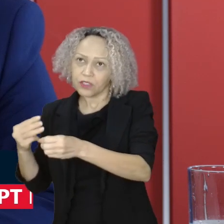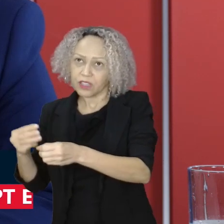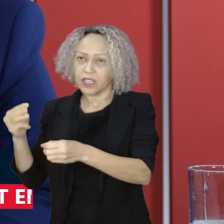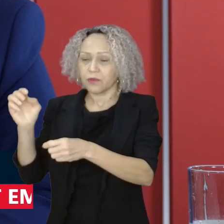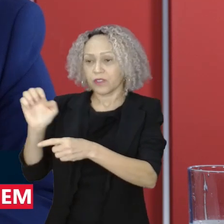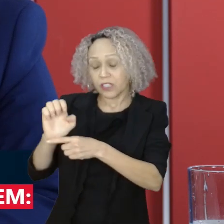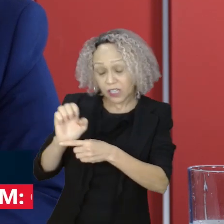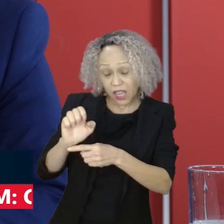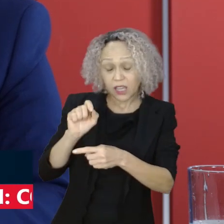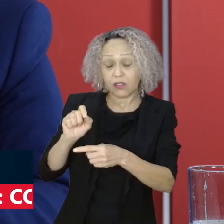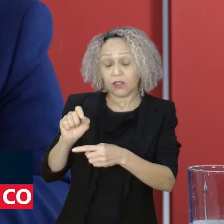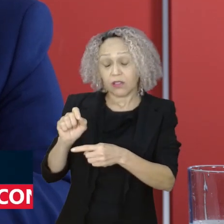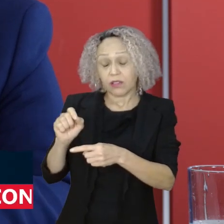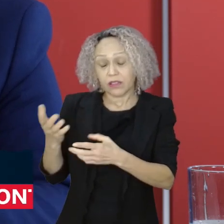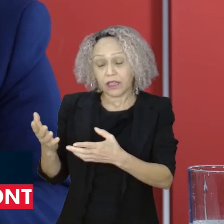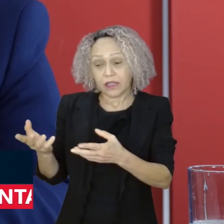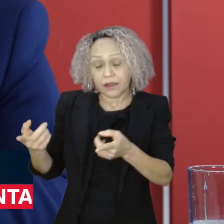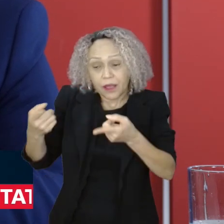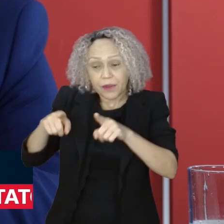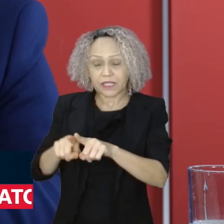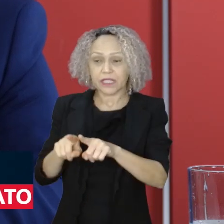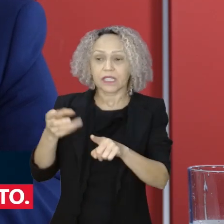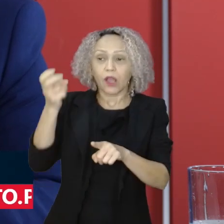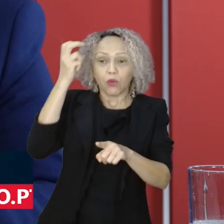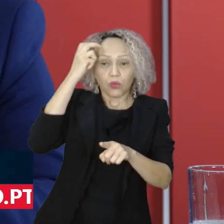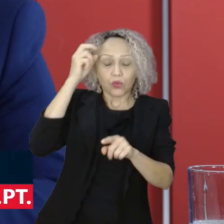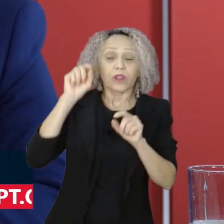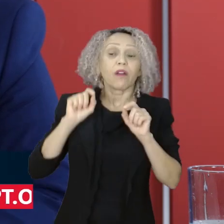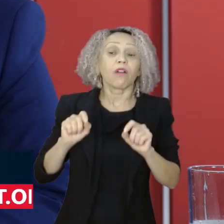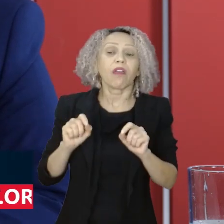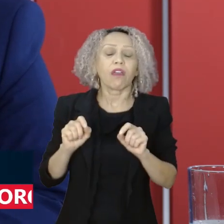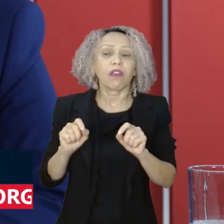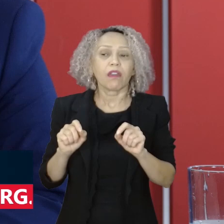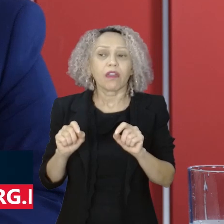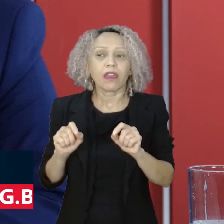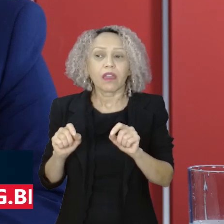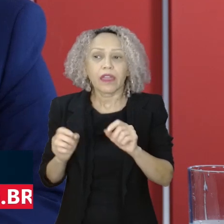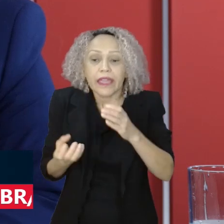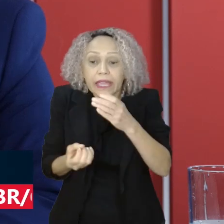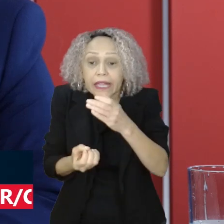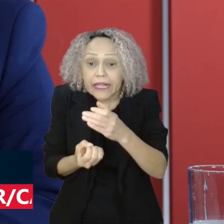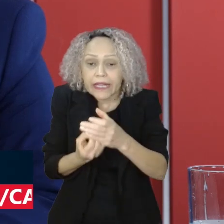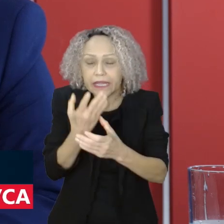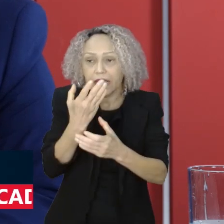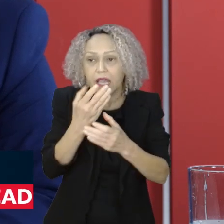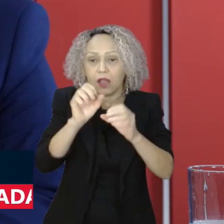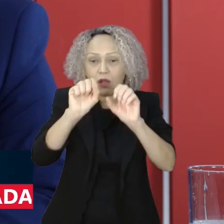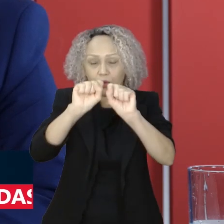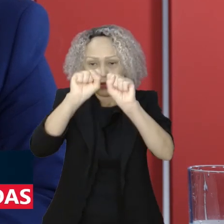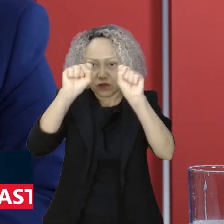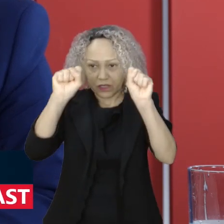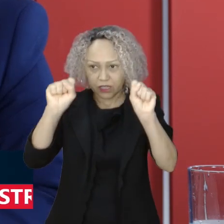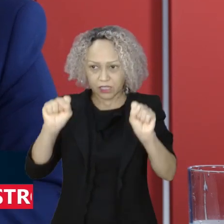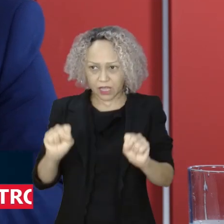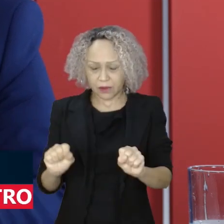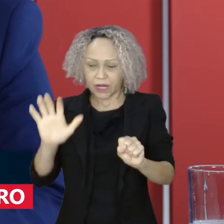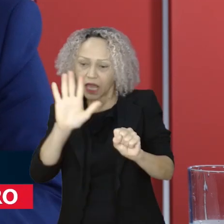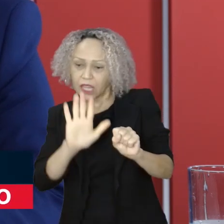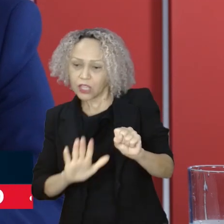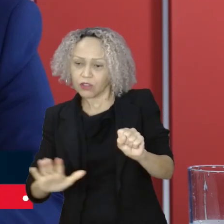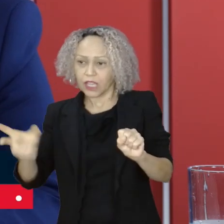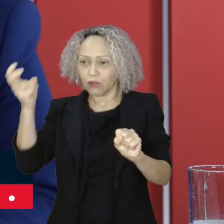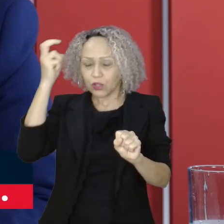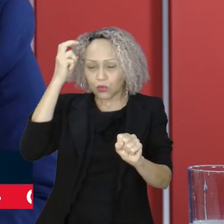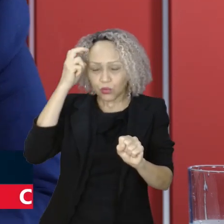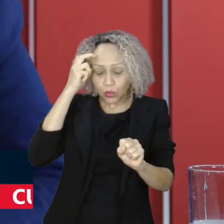particularmente agora foi assim, é a implementação do Sistema Nacional de Cultura, do Conselho, Plano e Fundo no período